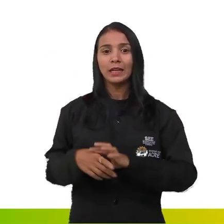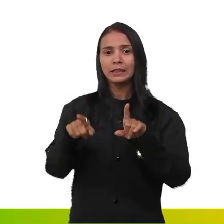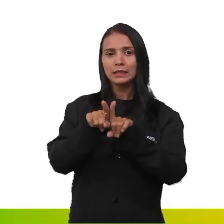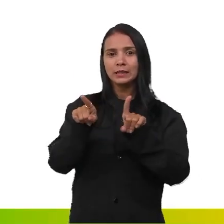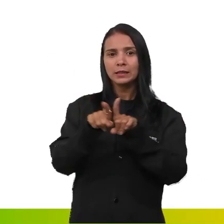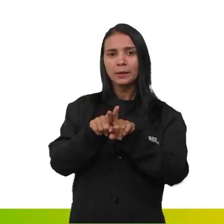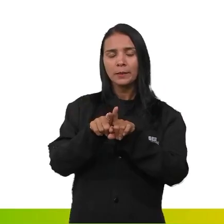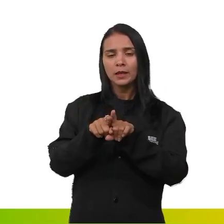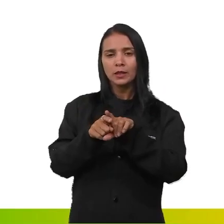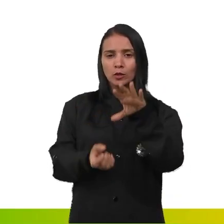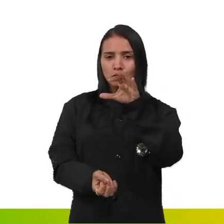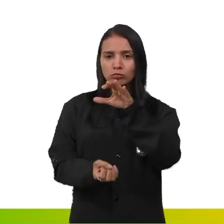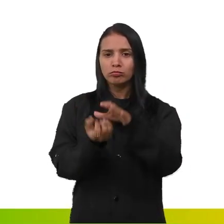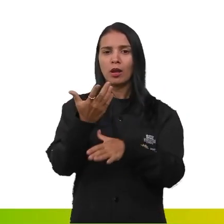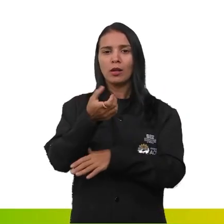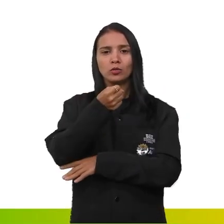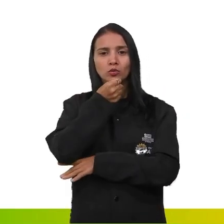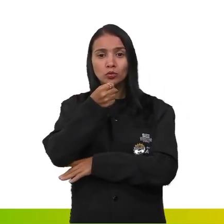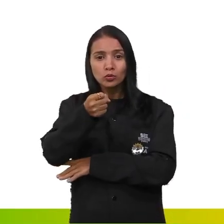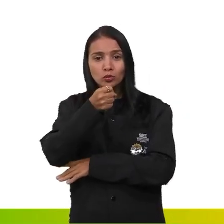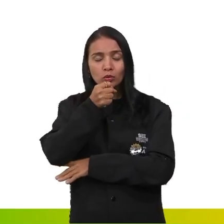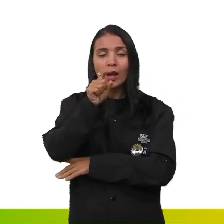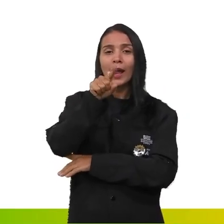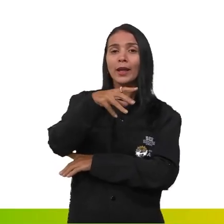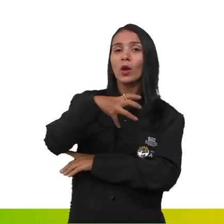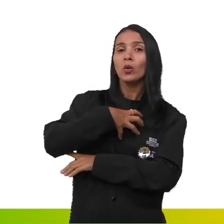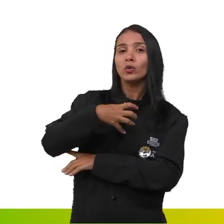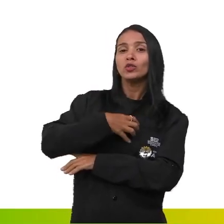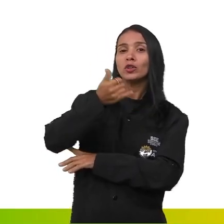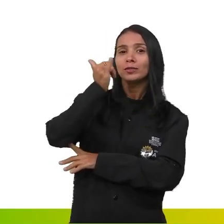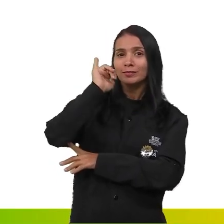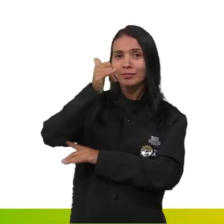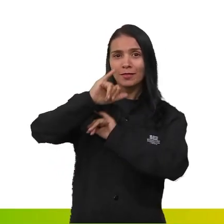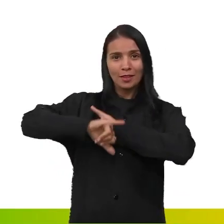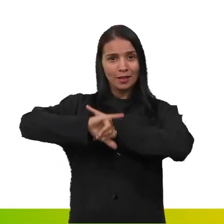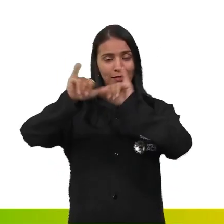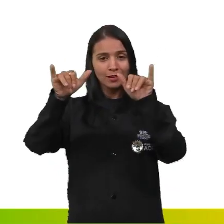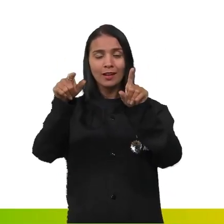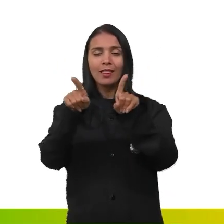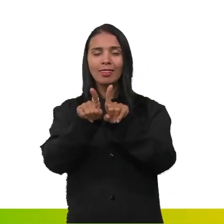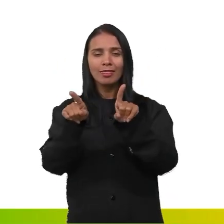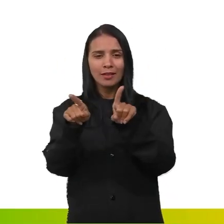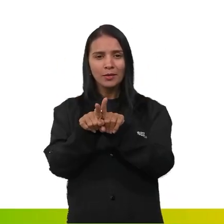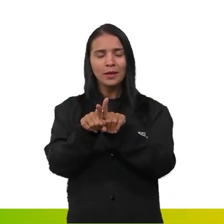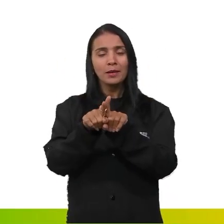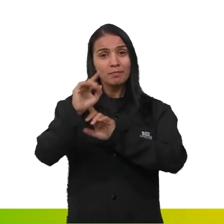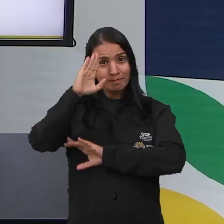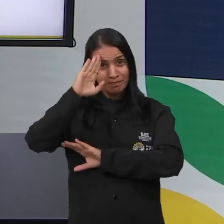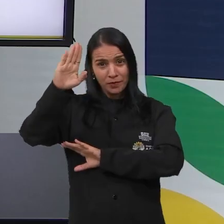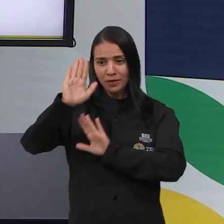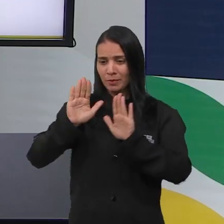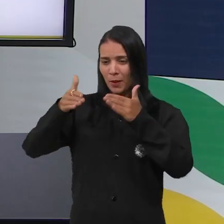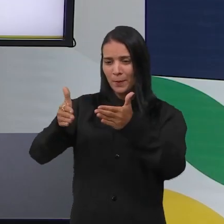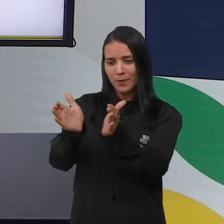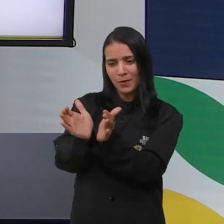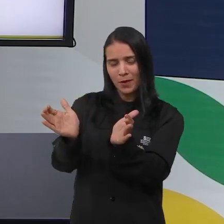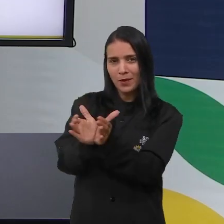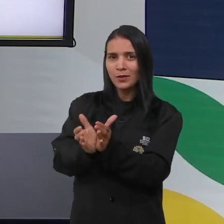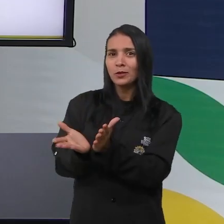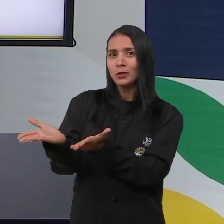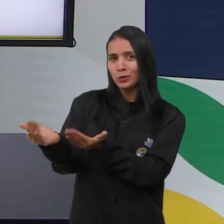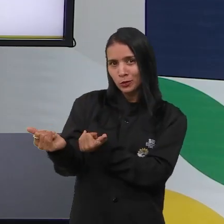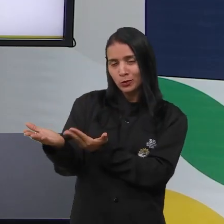que amplia as formas de contar histórias e engajar audiências, especialmente de jovens. Aqui é só